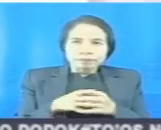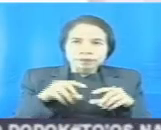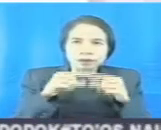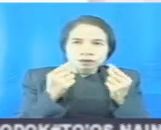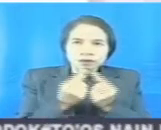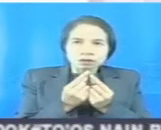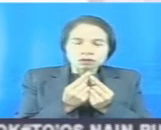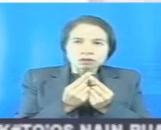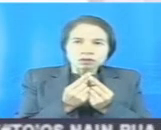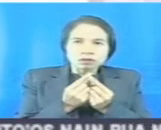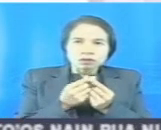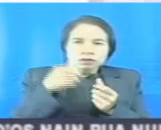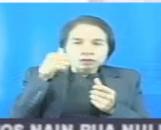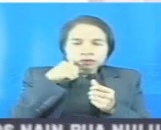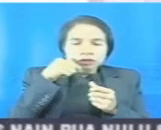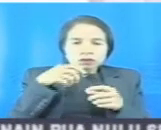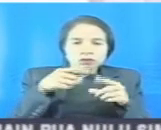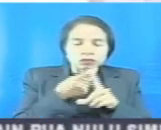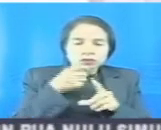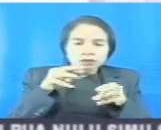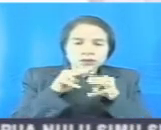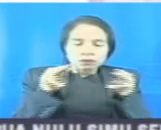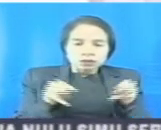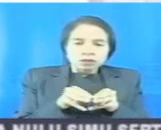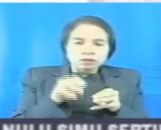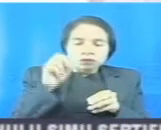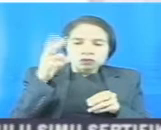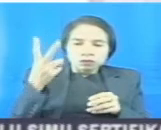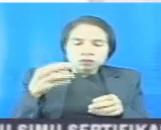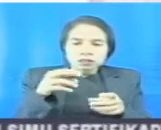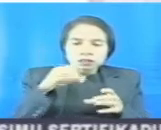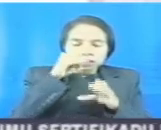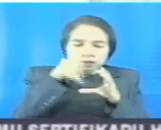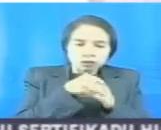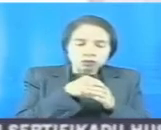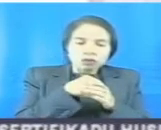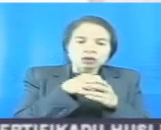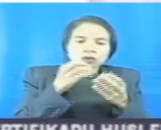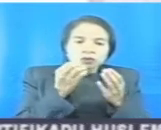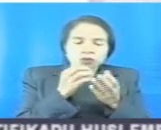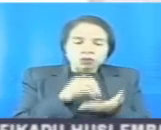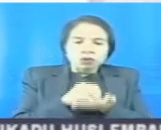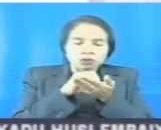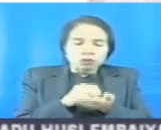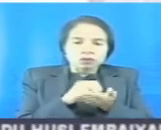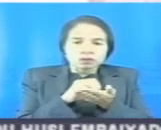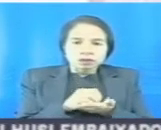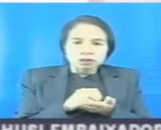Grupul Artezanatul Fetehu și Municipiul Sanu Lores în Rua inclui Regiunea Administrativă Special Waikusi